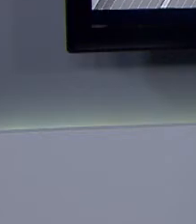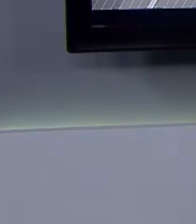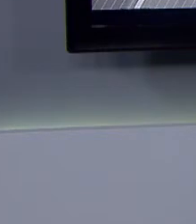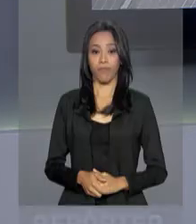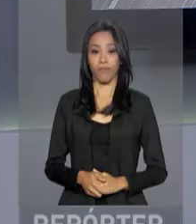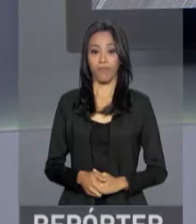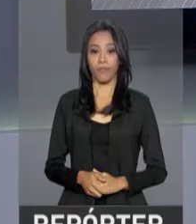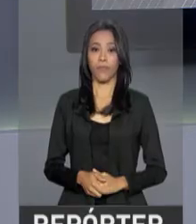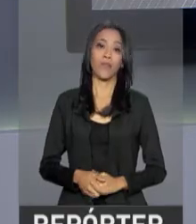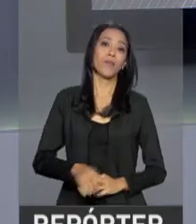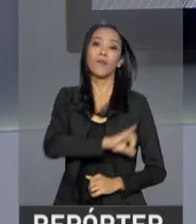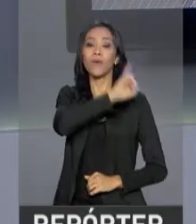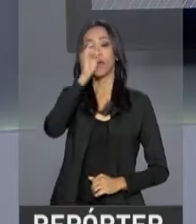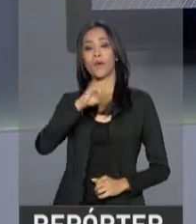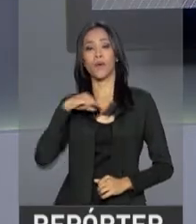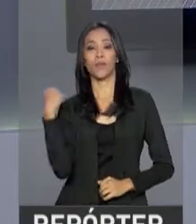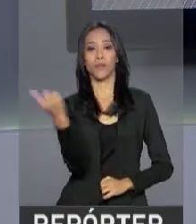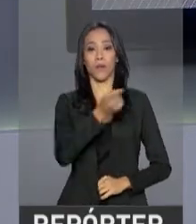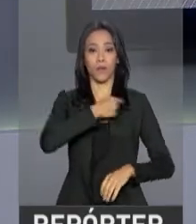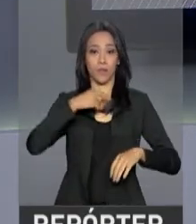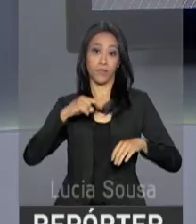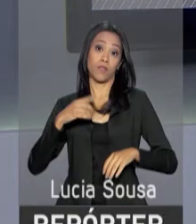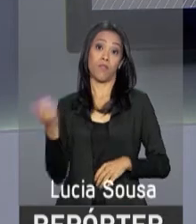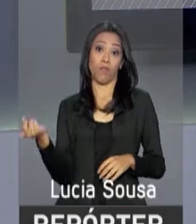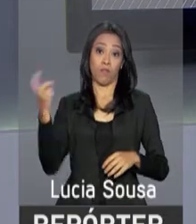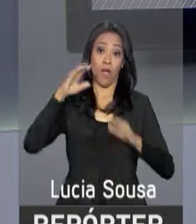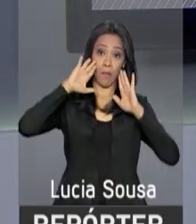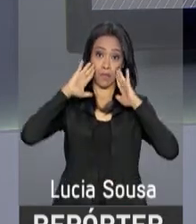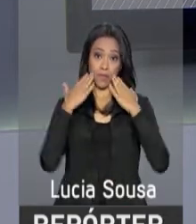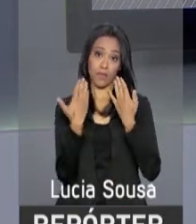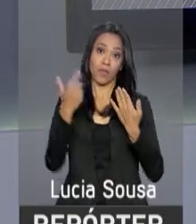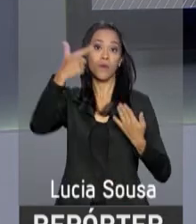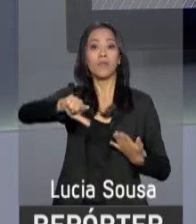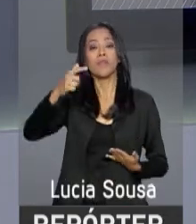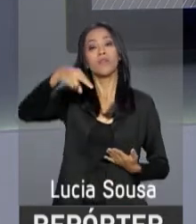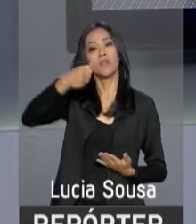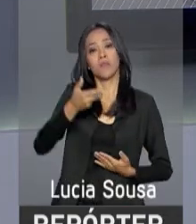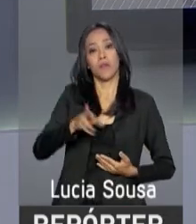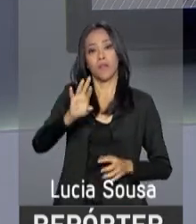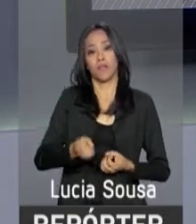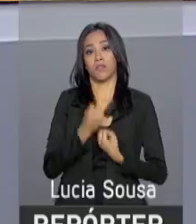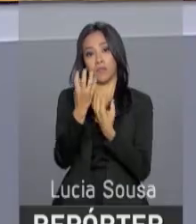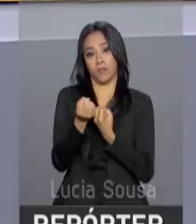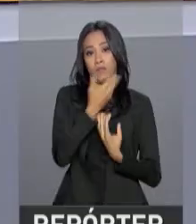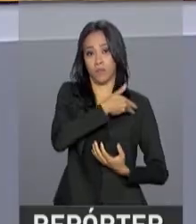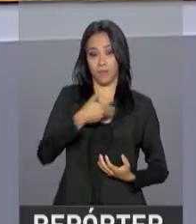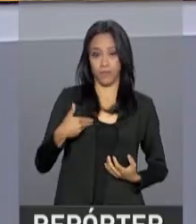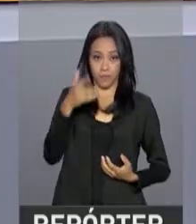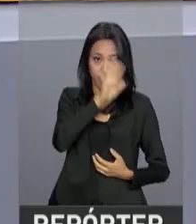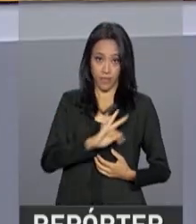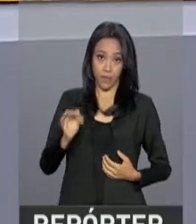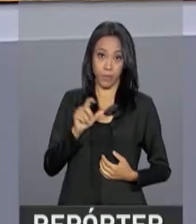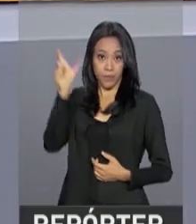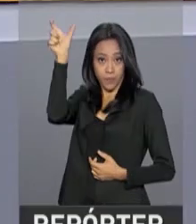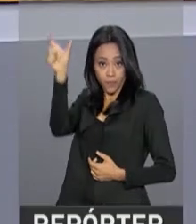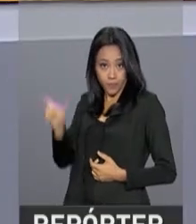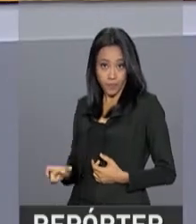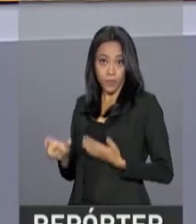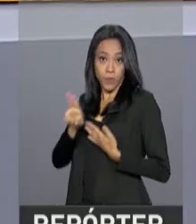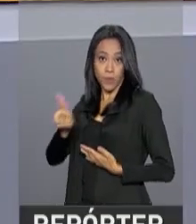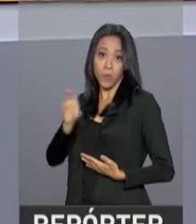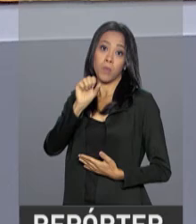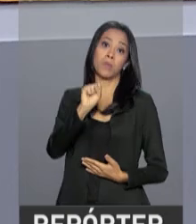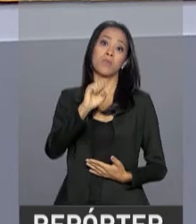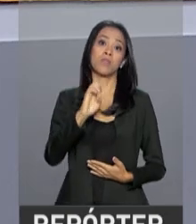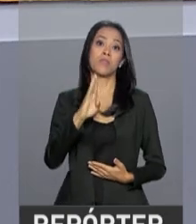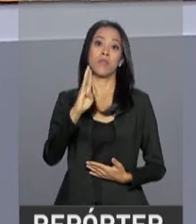lá voltamos agora com repórter nbr e as notícias do governo federal sebastião pinheiro será recebido daqui